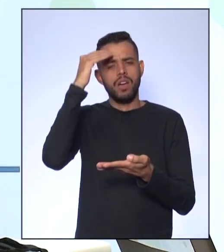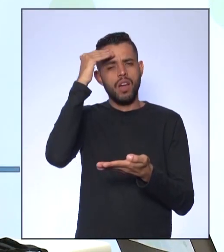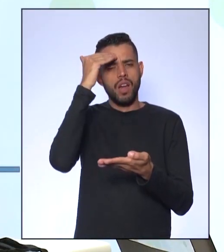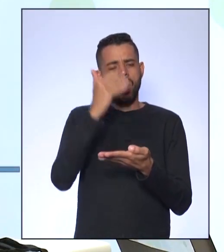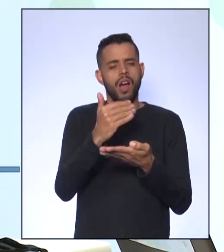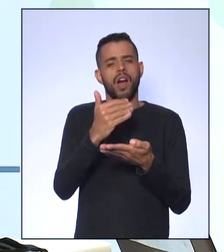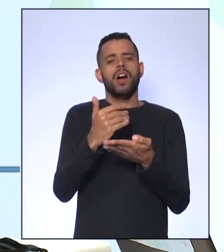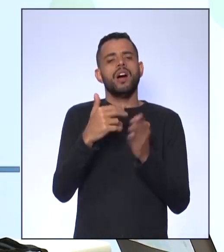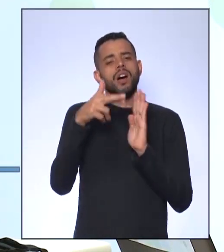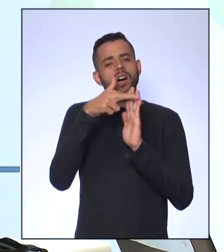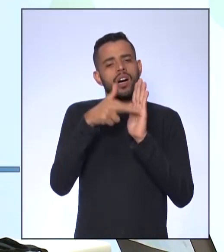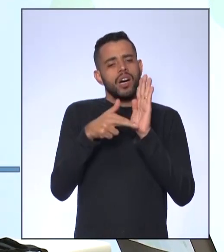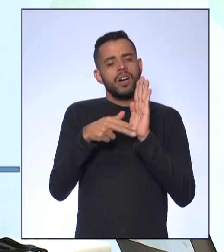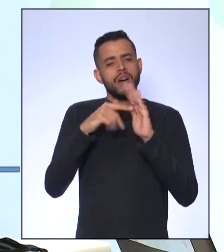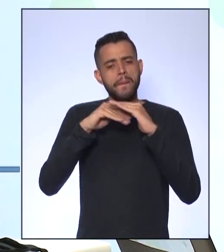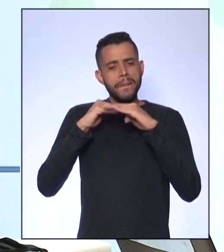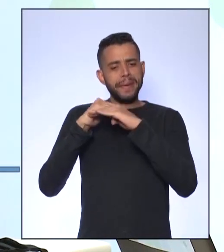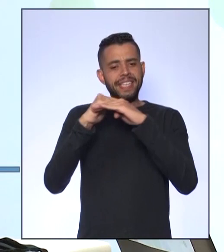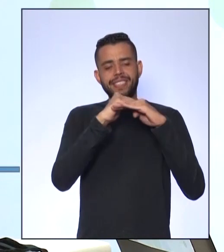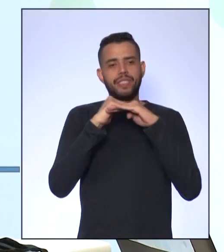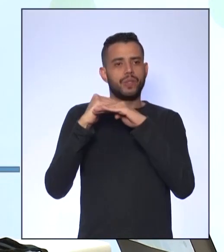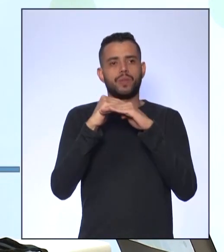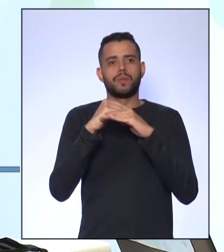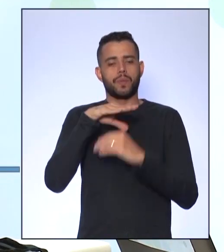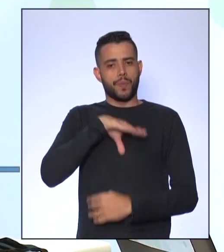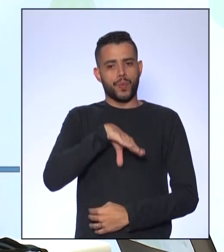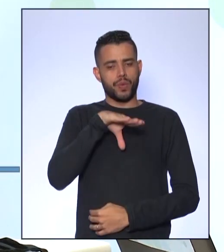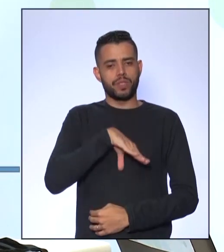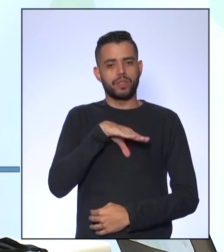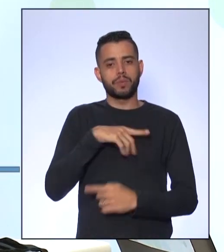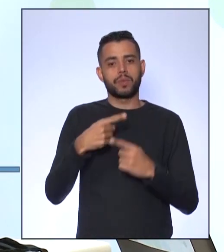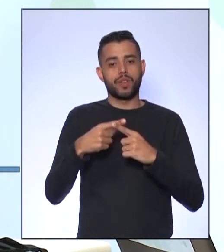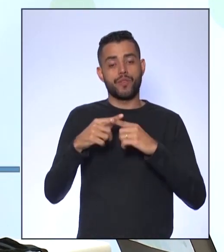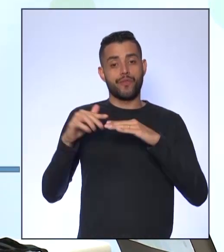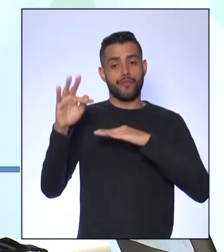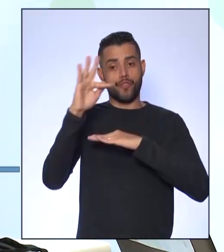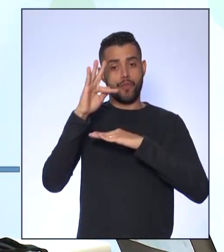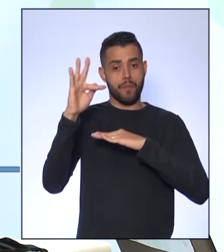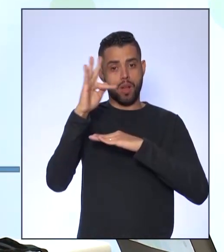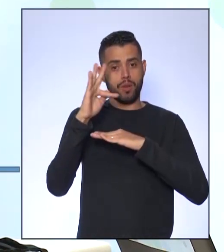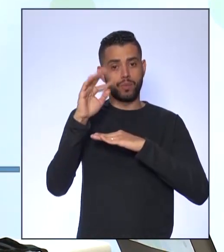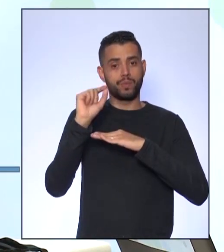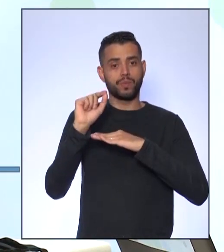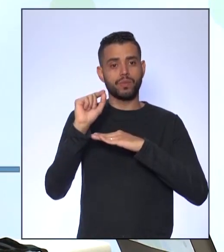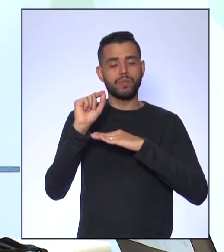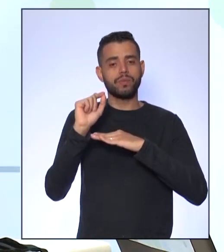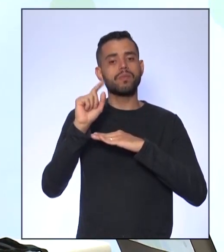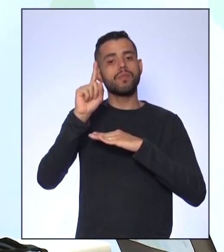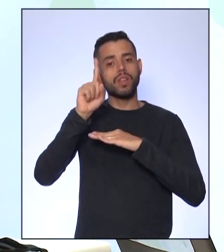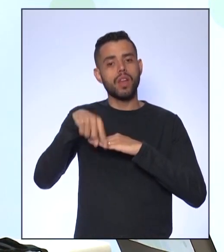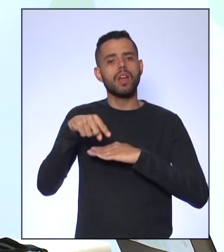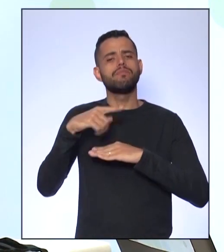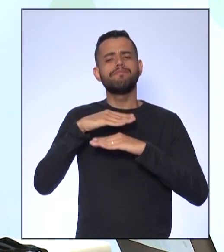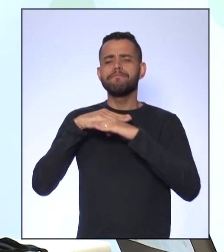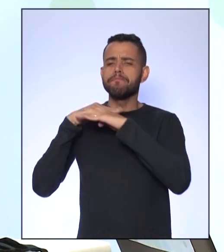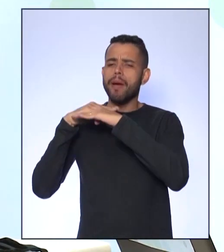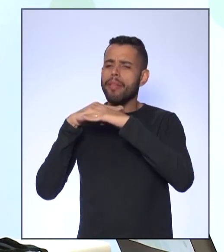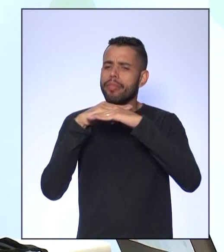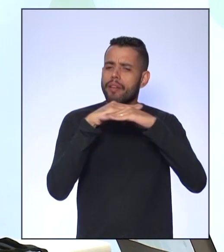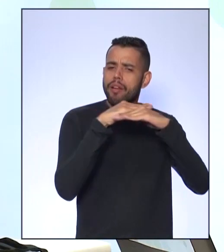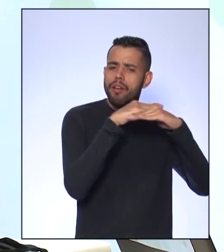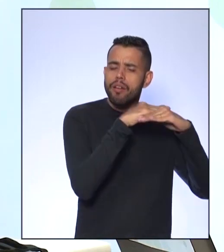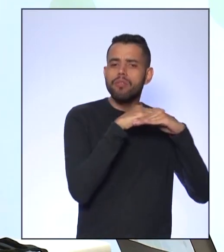da língua portuguesa? Porque nada mais é linguagem formal, é você escrever de acordo com a a forma padrão da língua